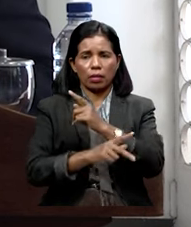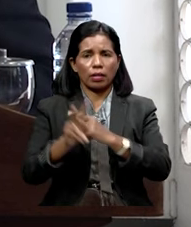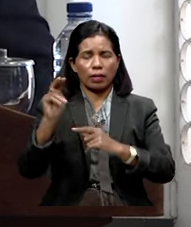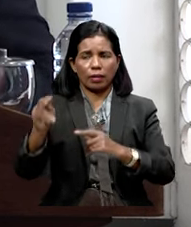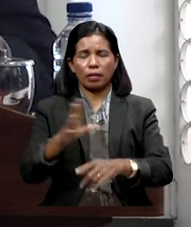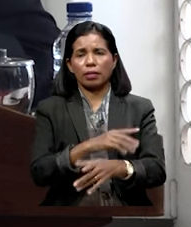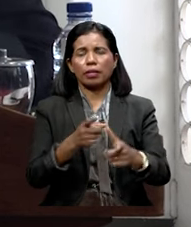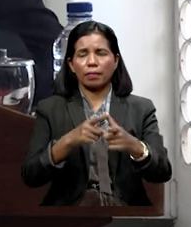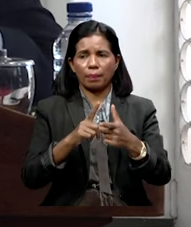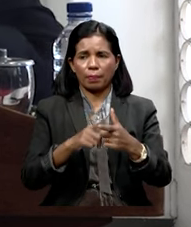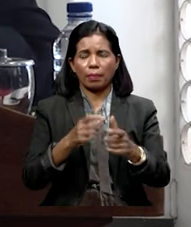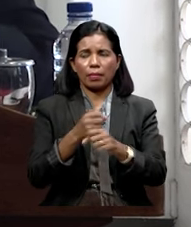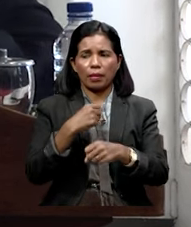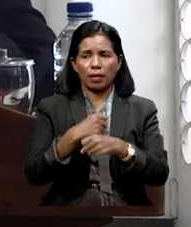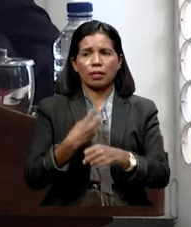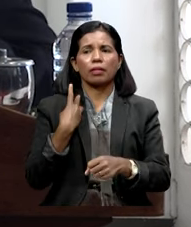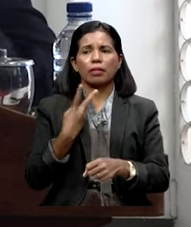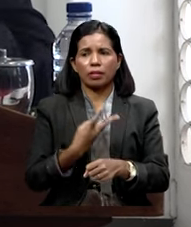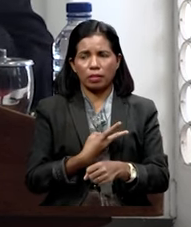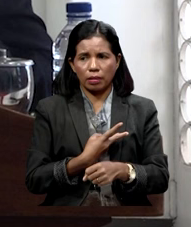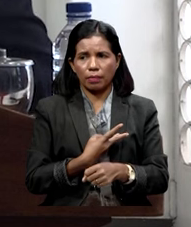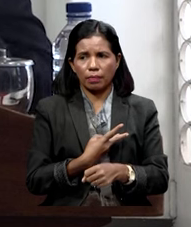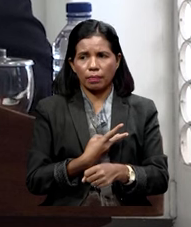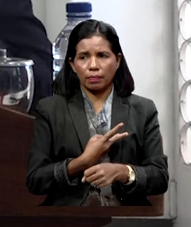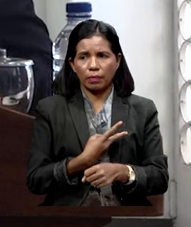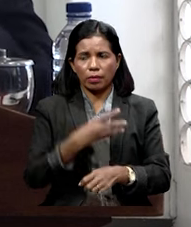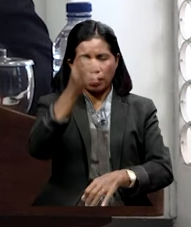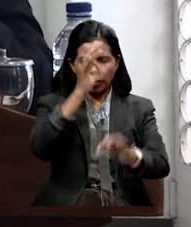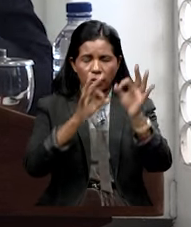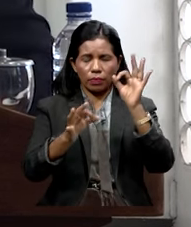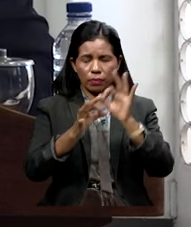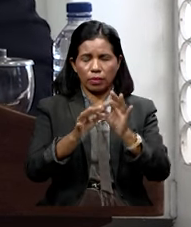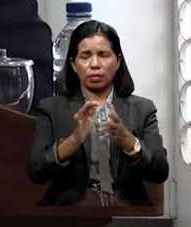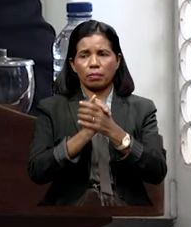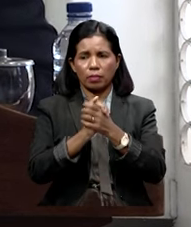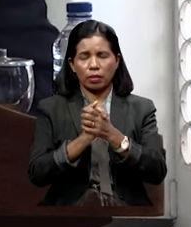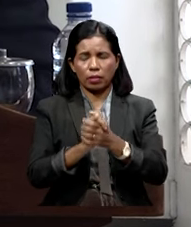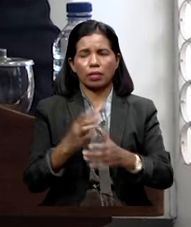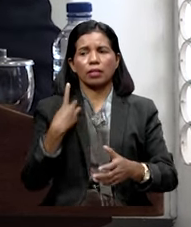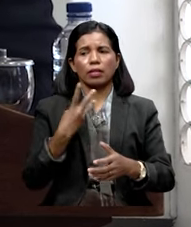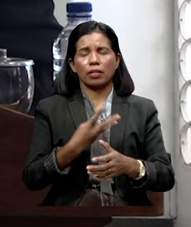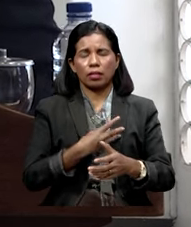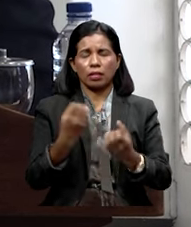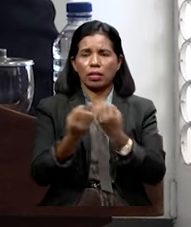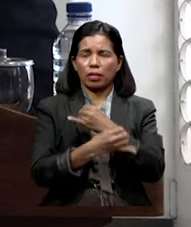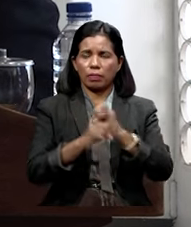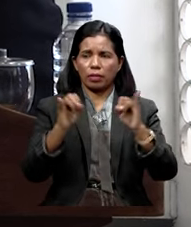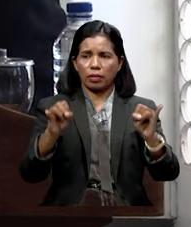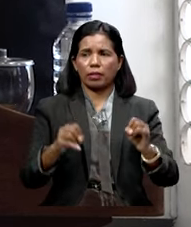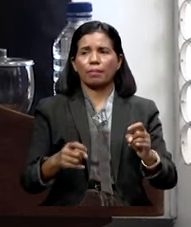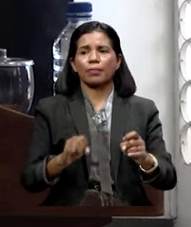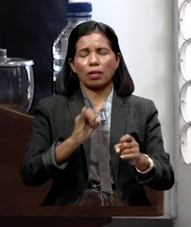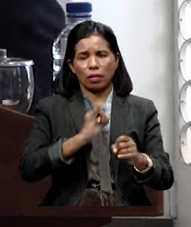Bé, Halo, Ita, Fia, Betincatec, Ita, Sei, Ucumá, de Bé,